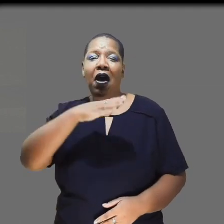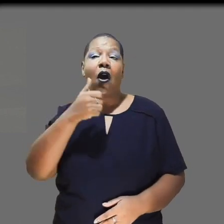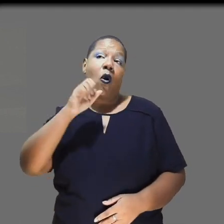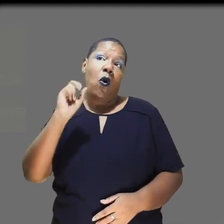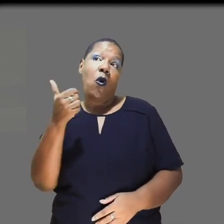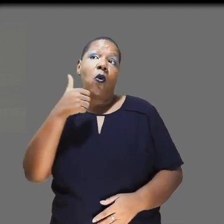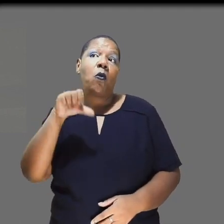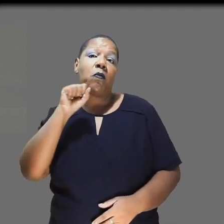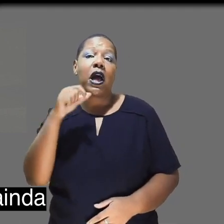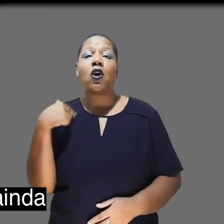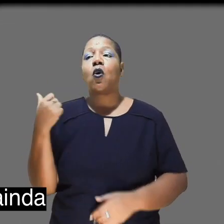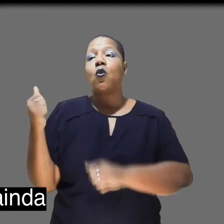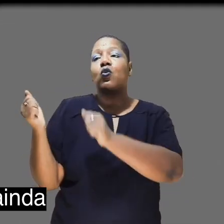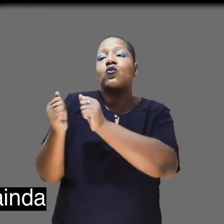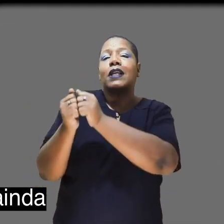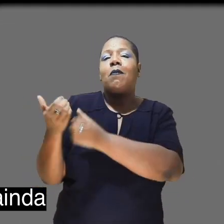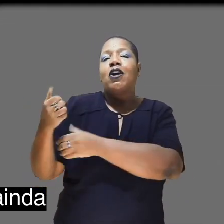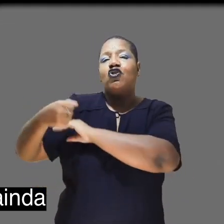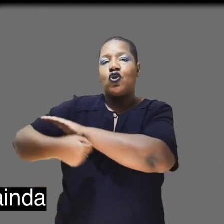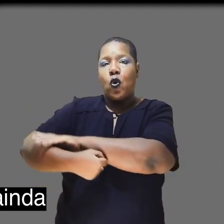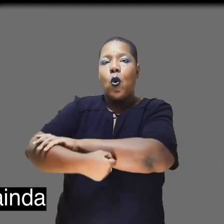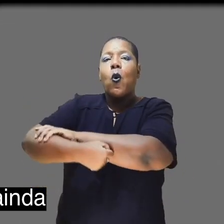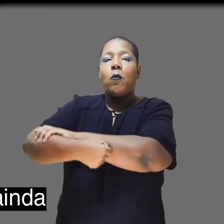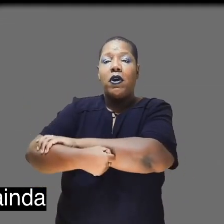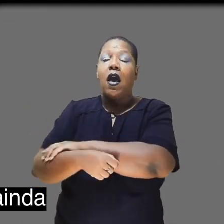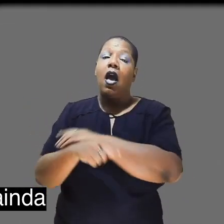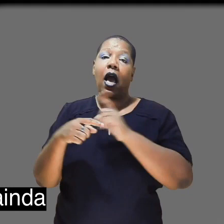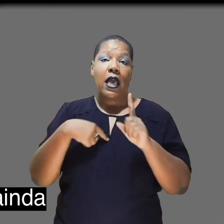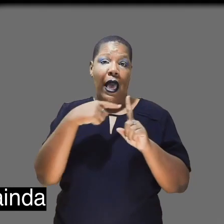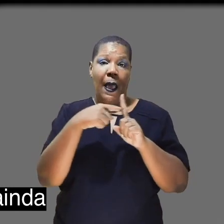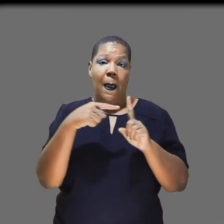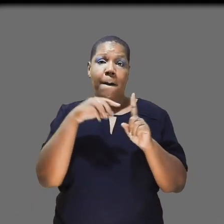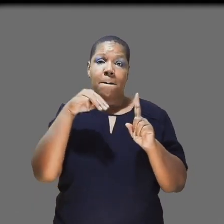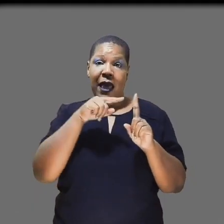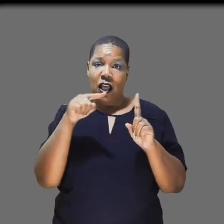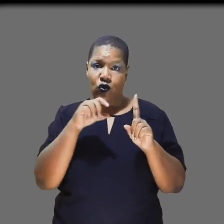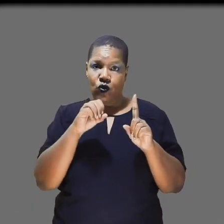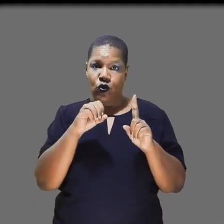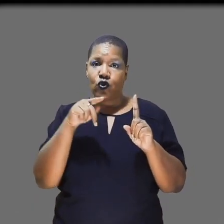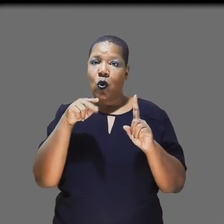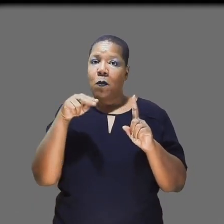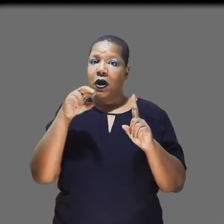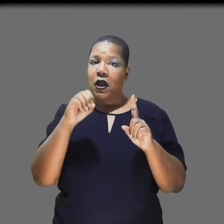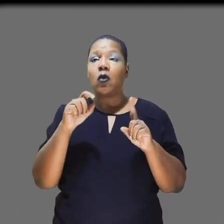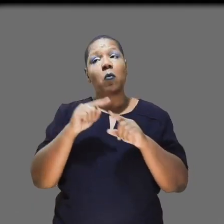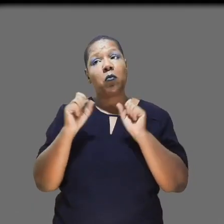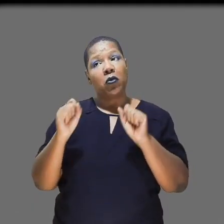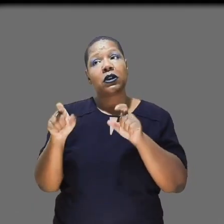ou dama de companhia. Exceções à regra, a mezzosoprano pode representar ainda personagens